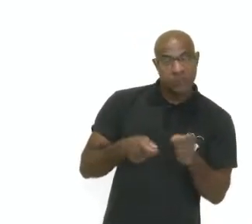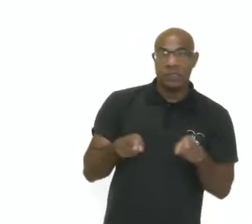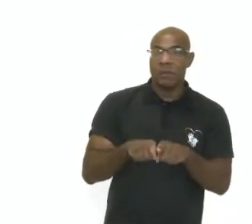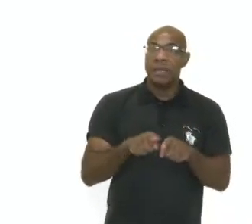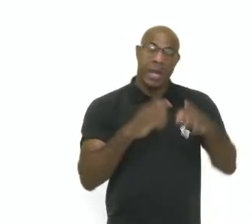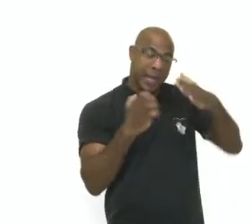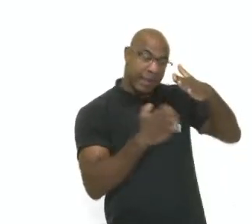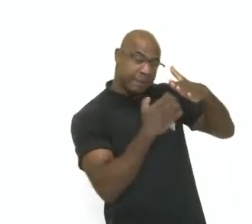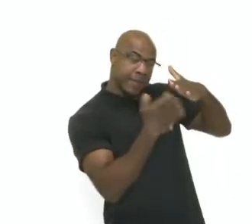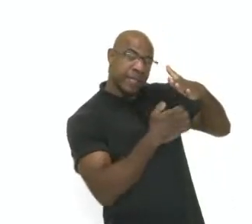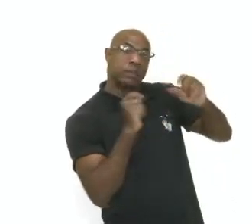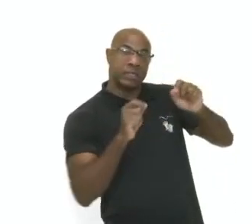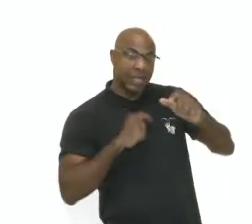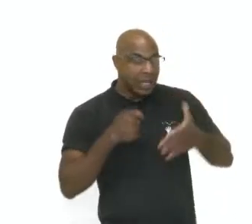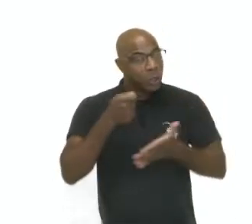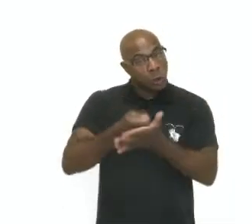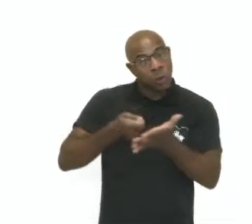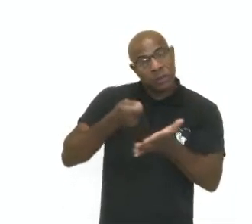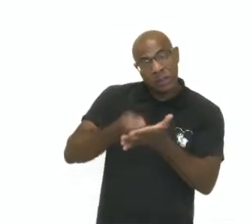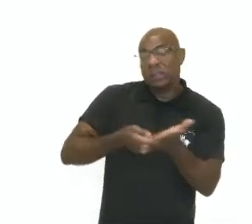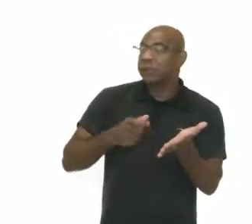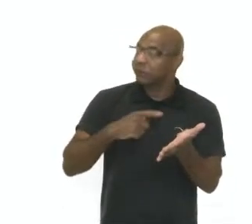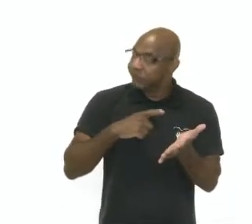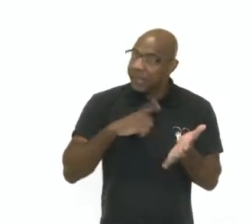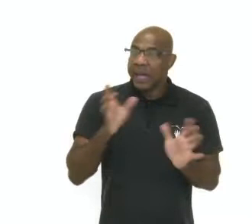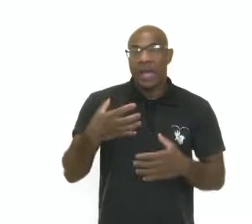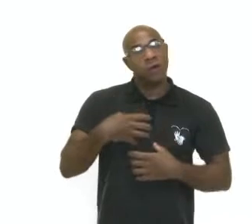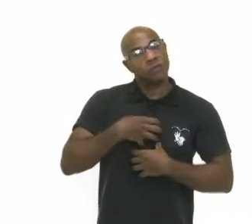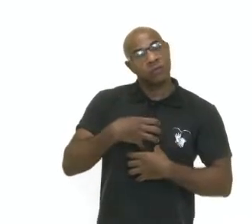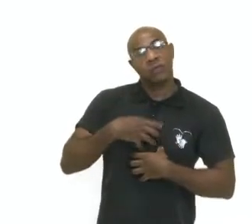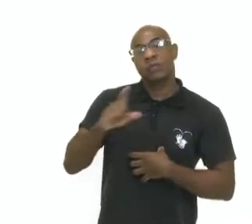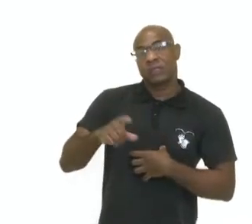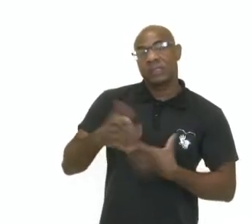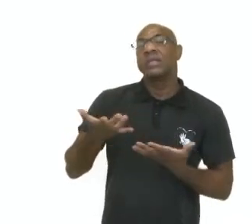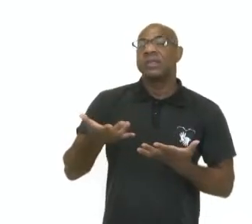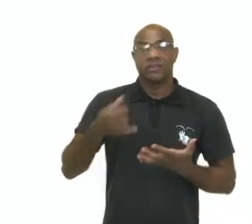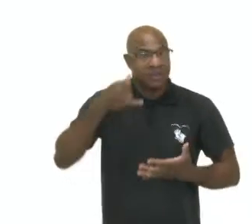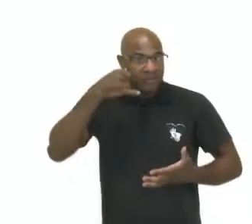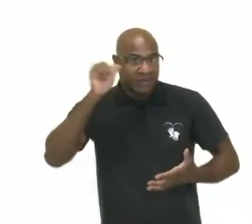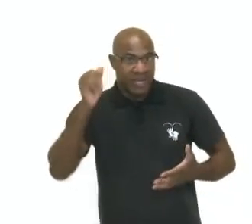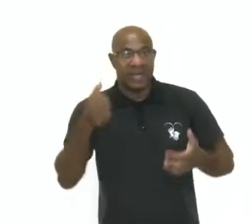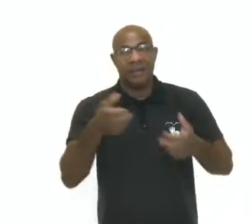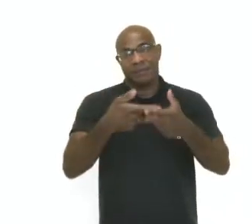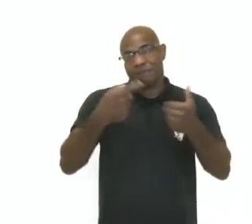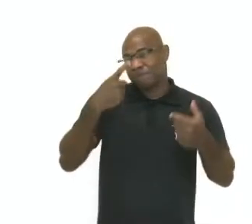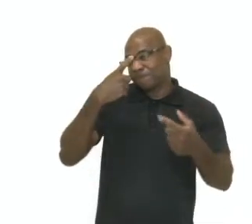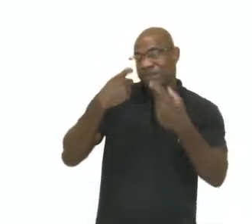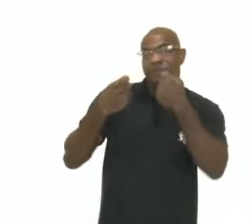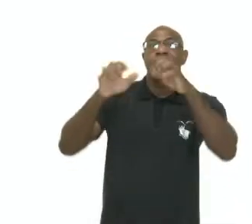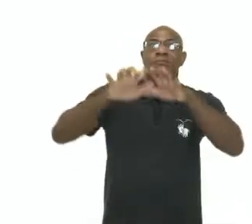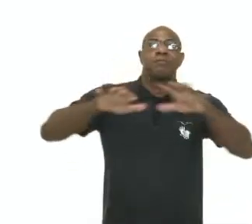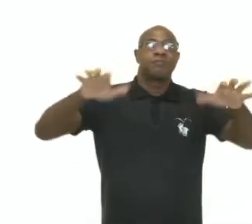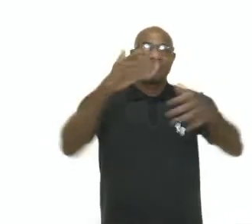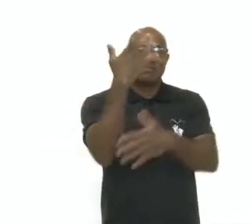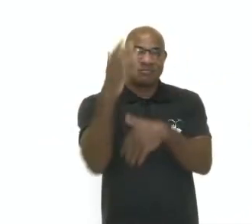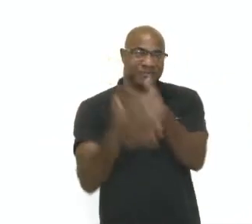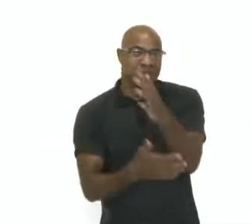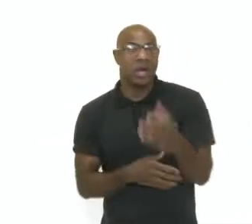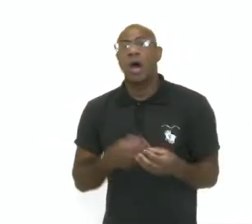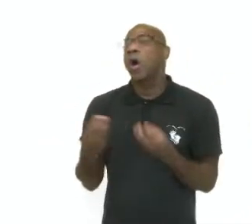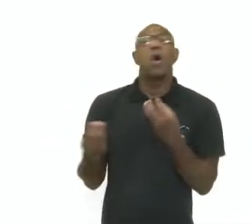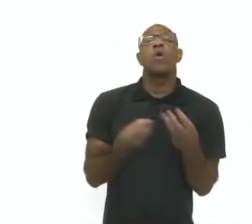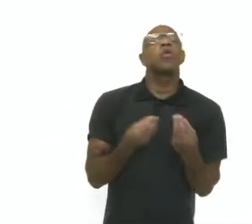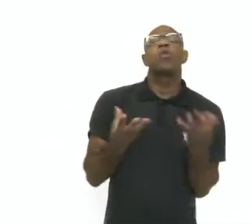que estão nessa luta são algumas formas de reverter o cenário. Como podemos sair da pandemia